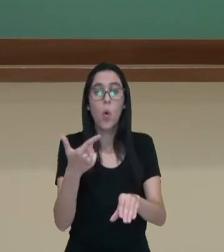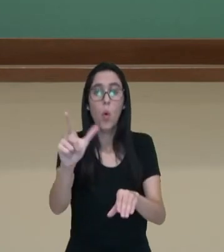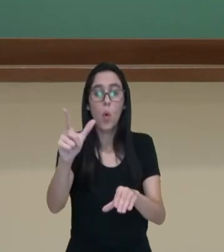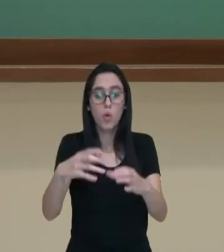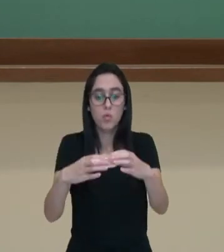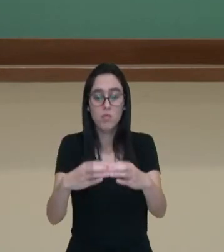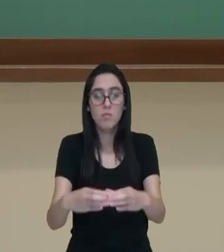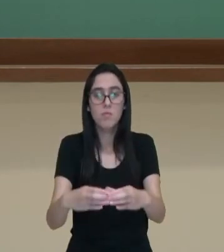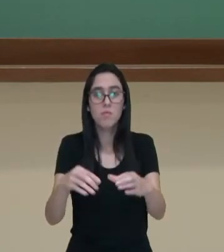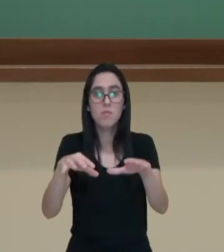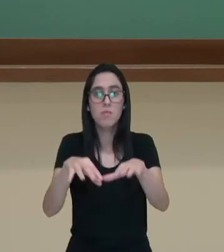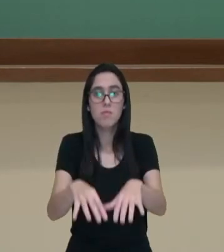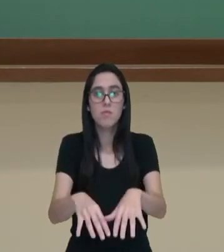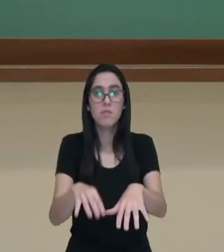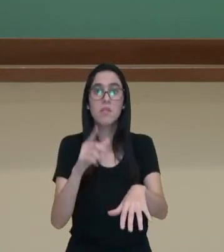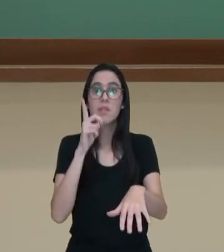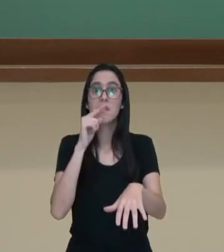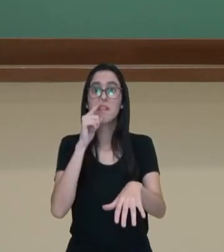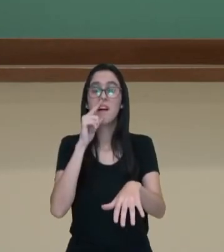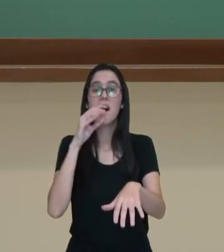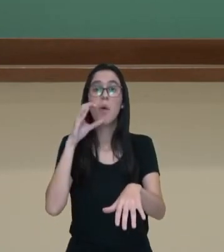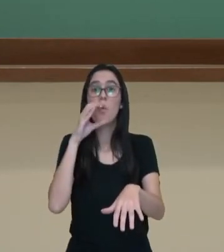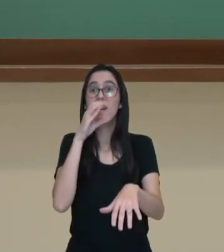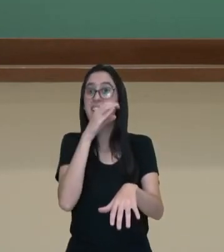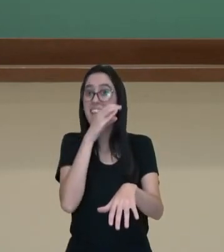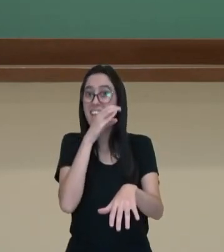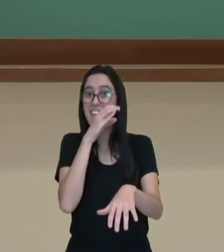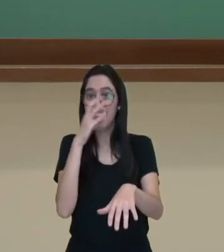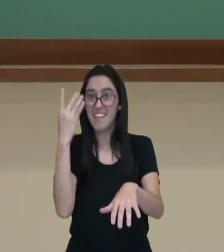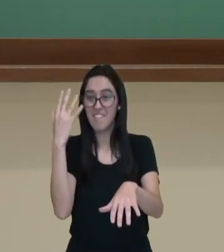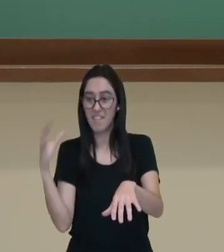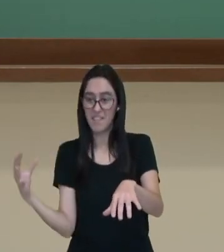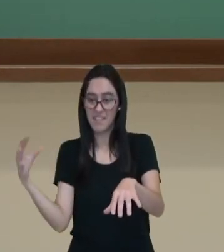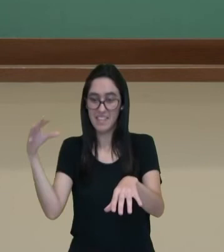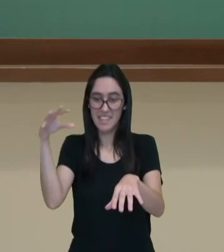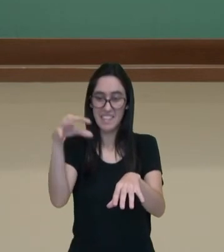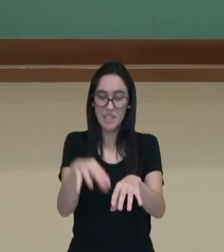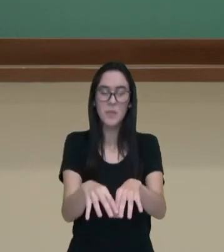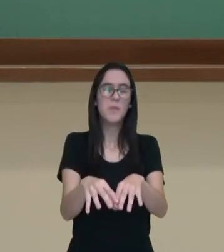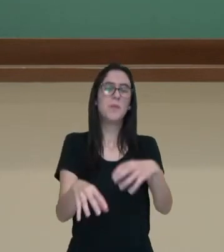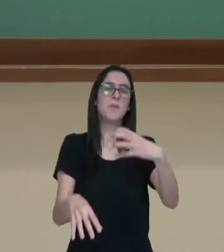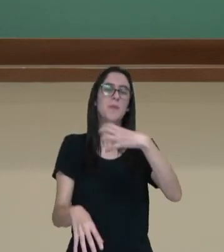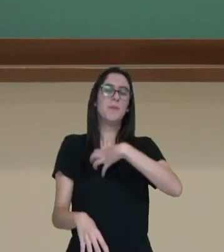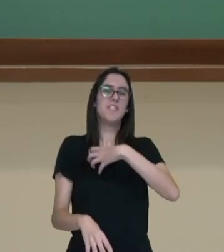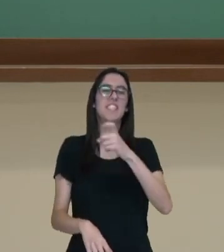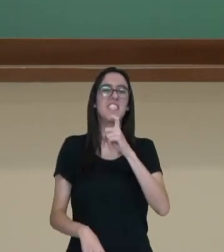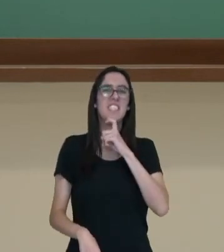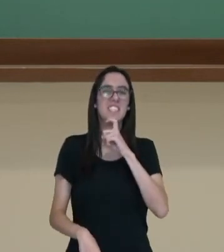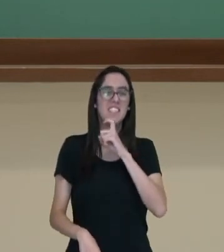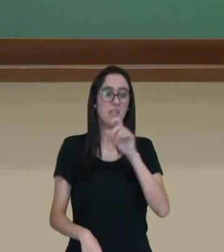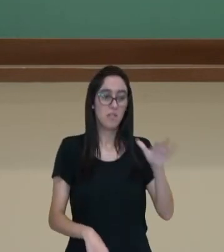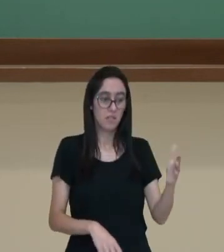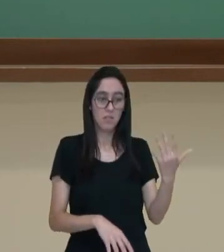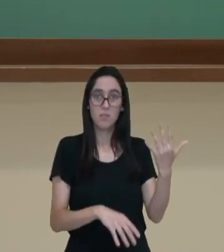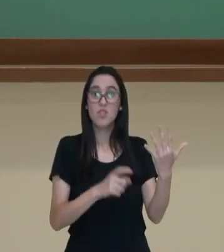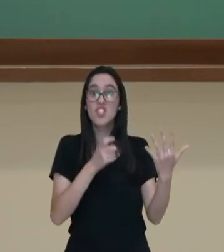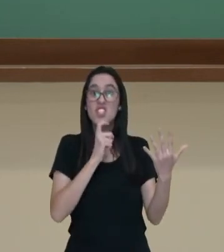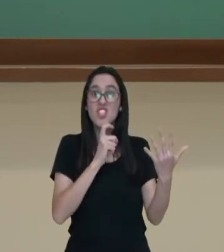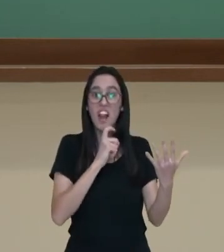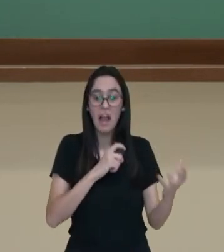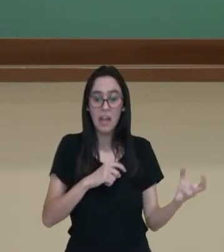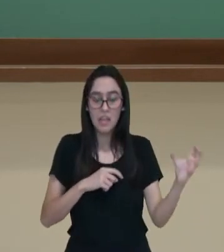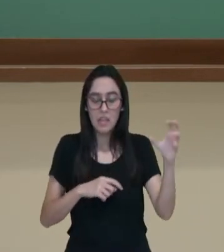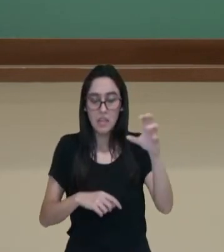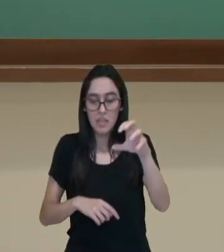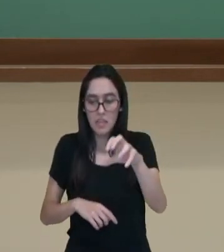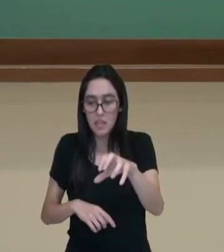que estava na água quente vai sentir aquela água gelada. A minha mão que estava na água gelada vai sentir